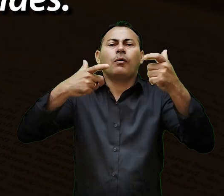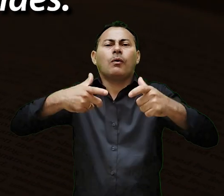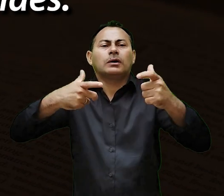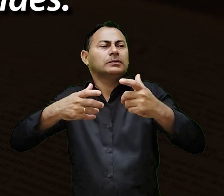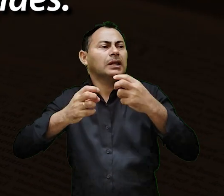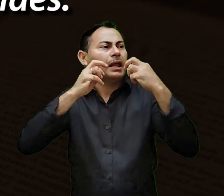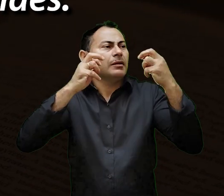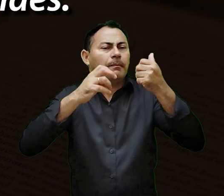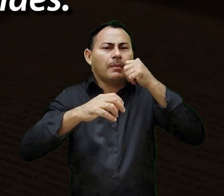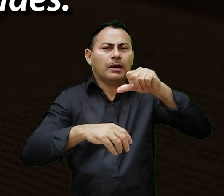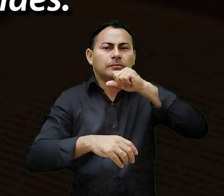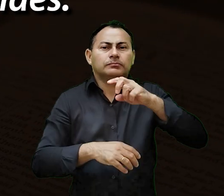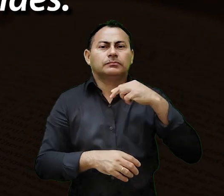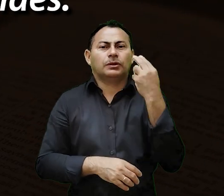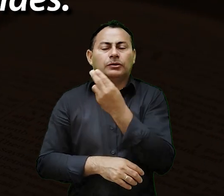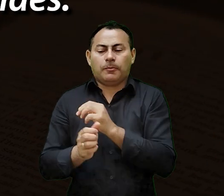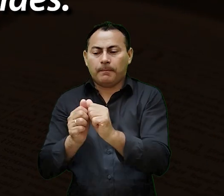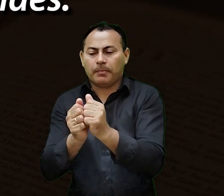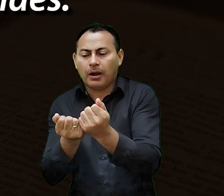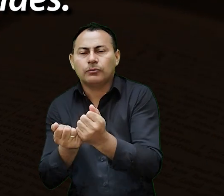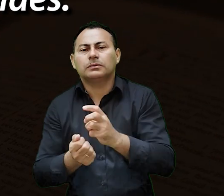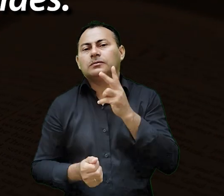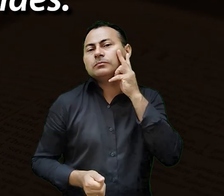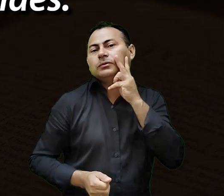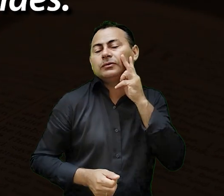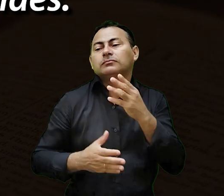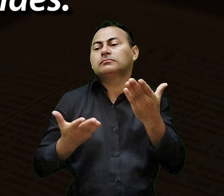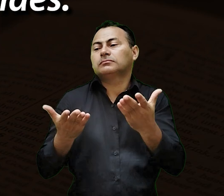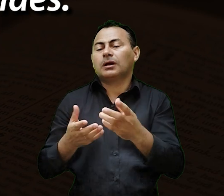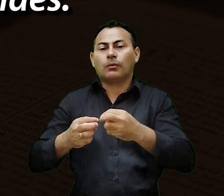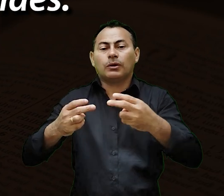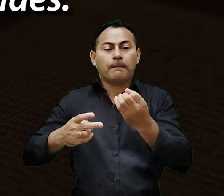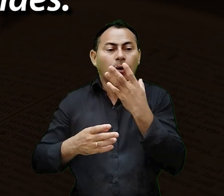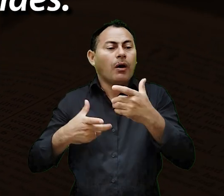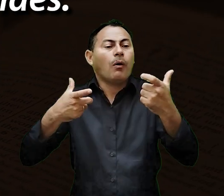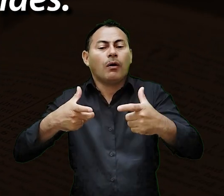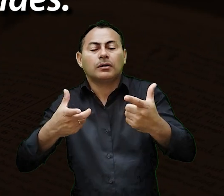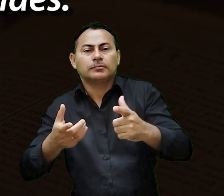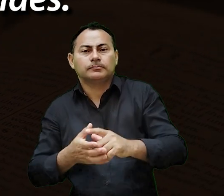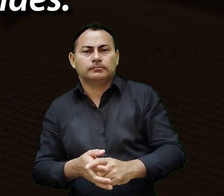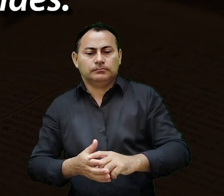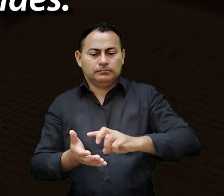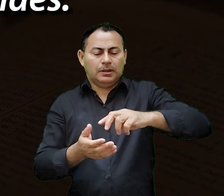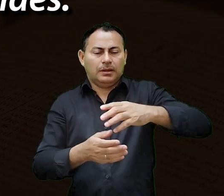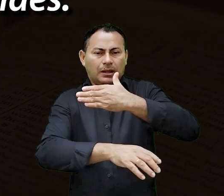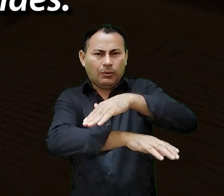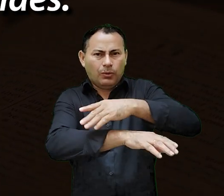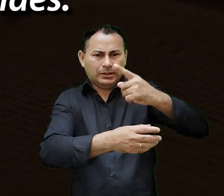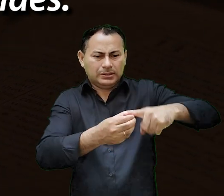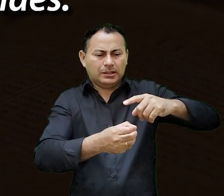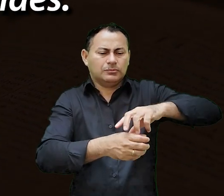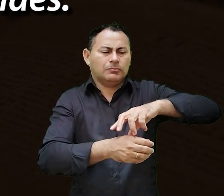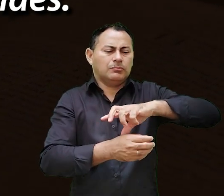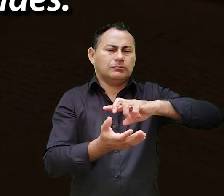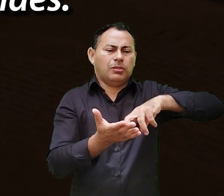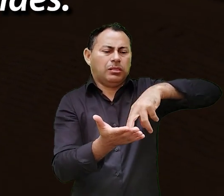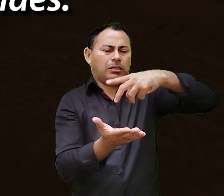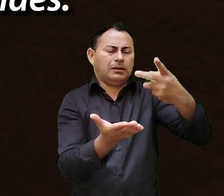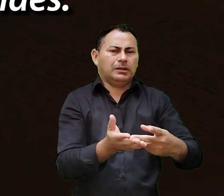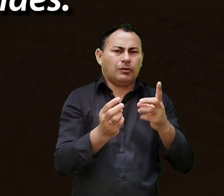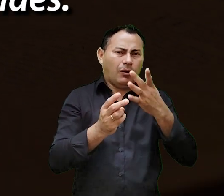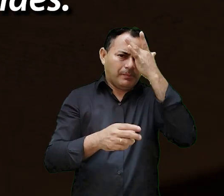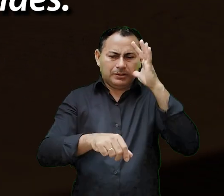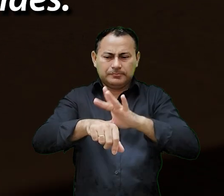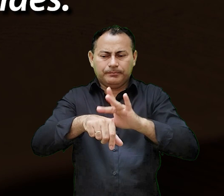Onde estão? Onde estão o nosso pão e o vinho? Ao mesmo tempo em que desmaiam pelas ruas da cidade, como